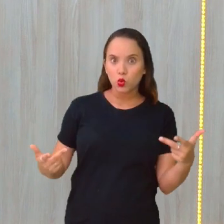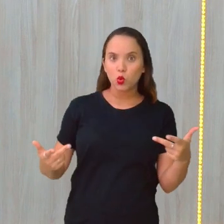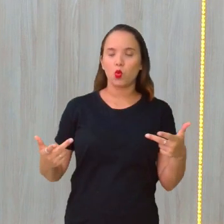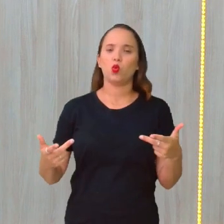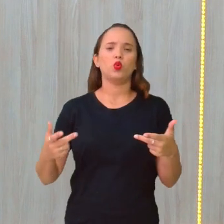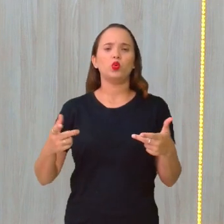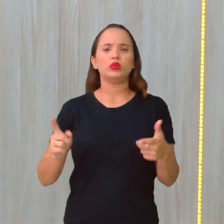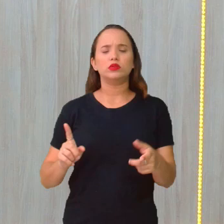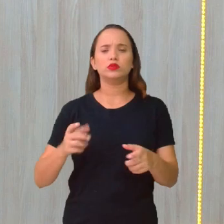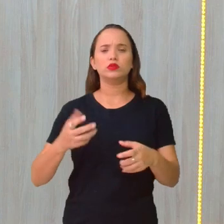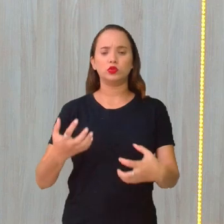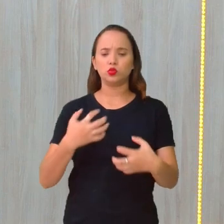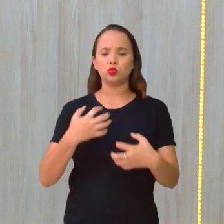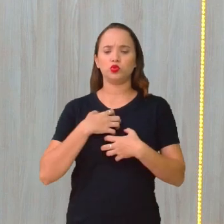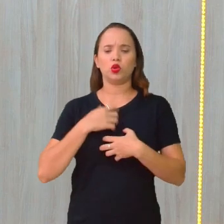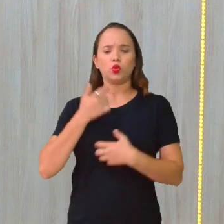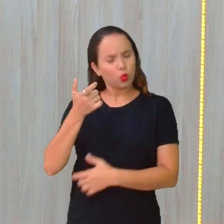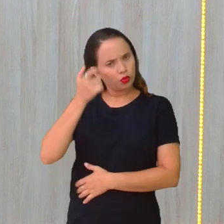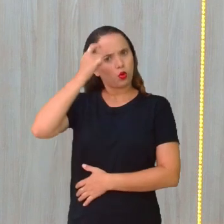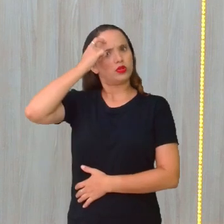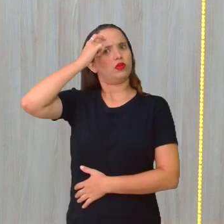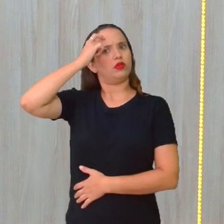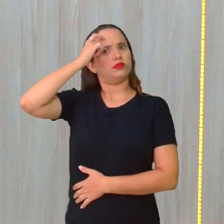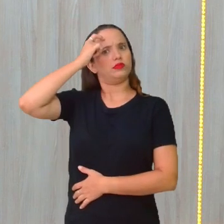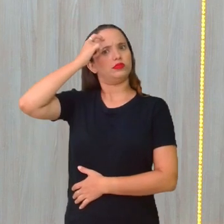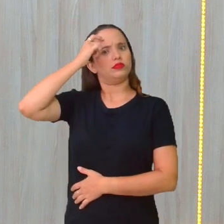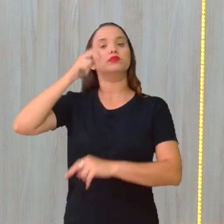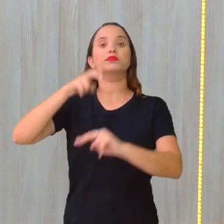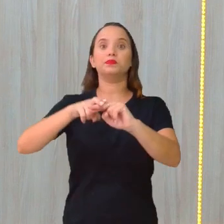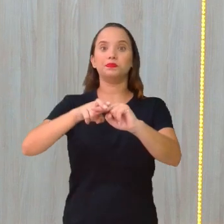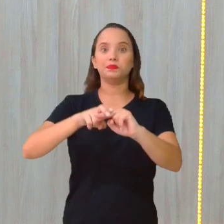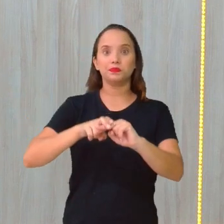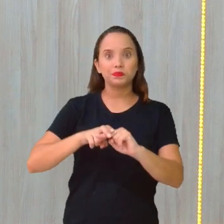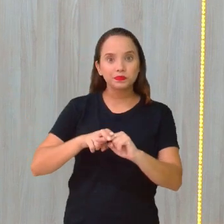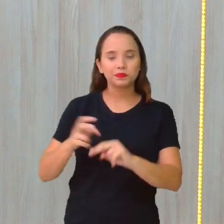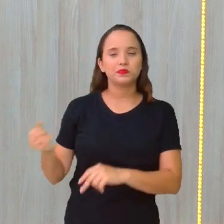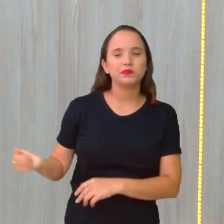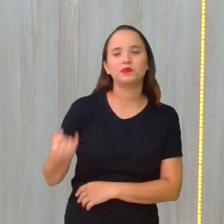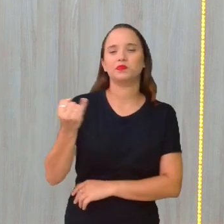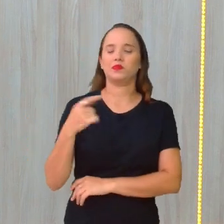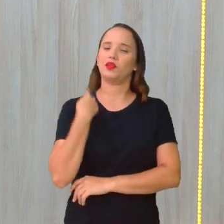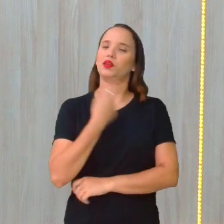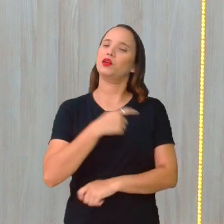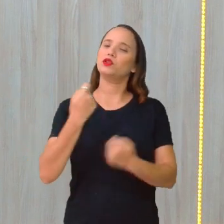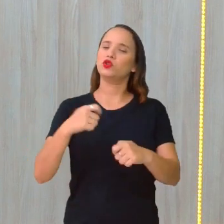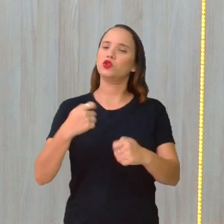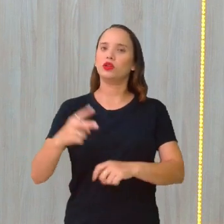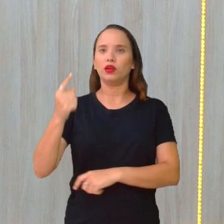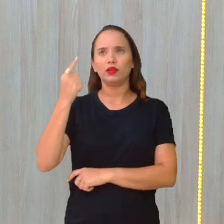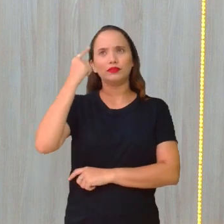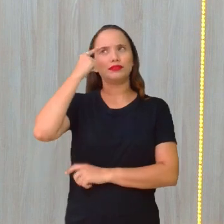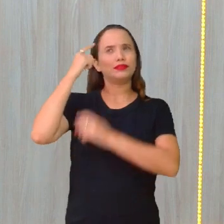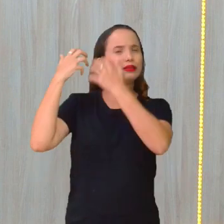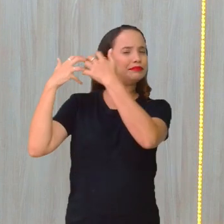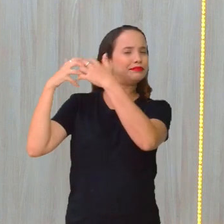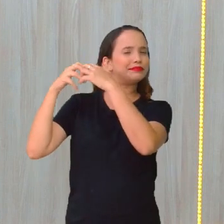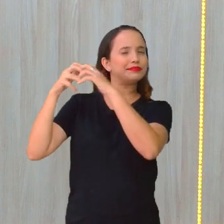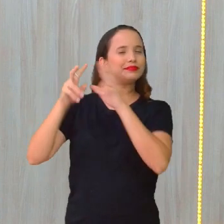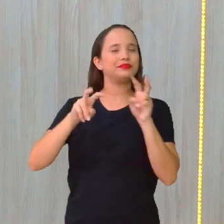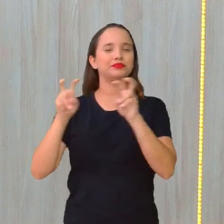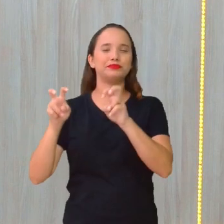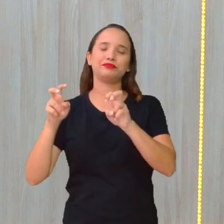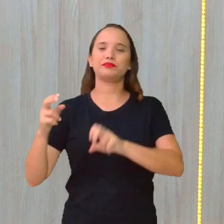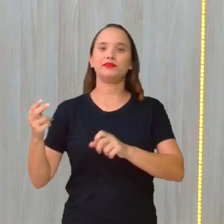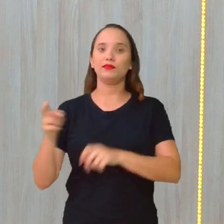forma consciente. Por isso, é importante que a gente pense aí no tema da nossa aula,